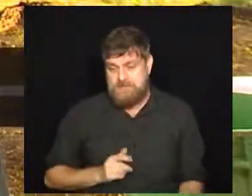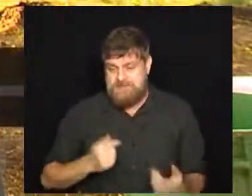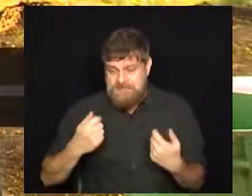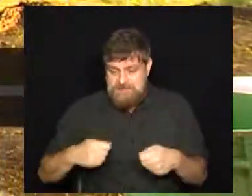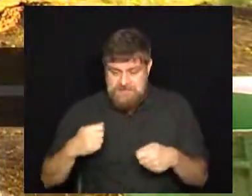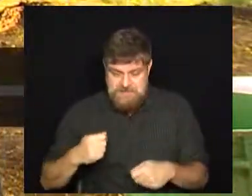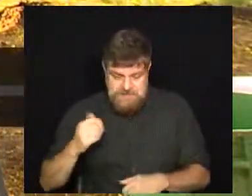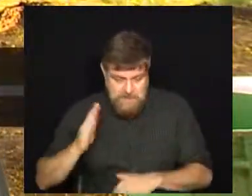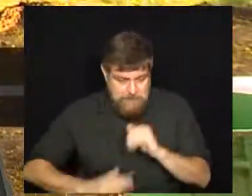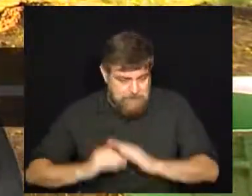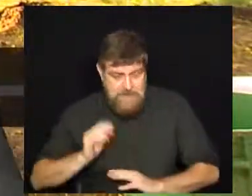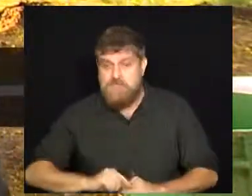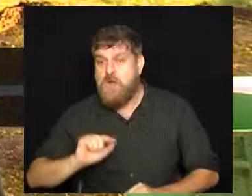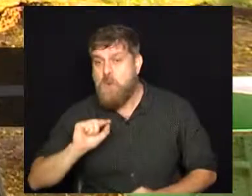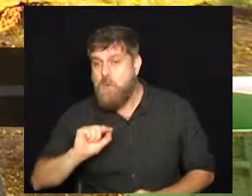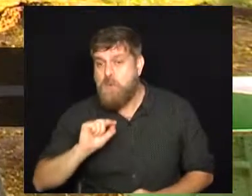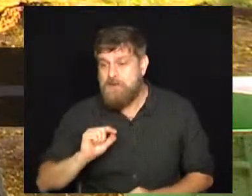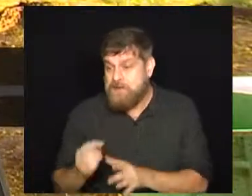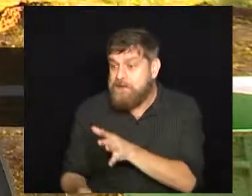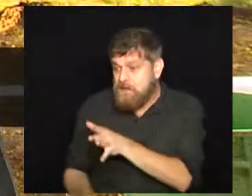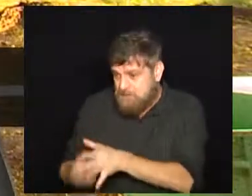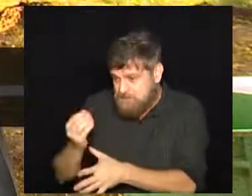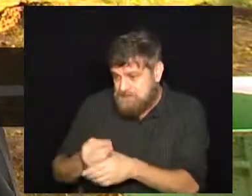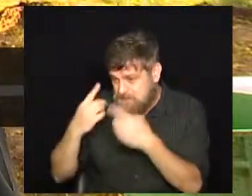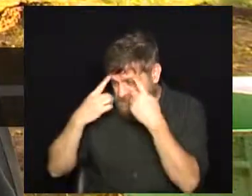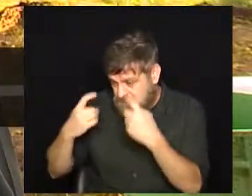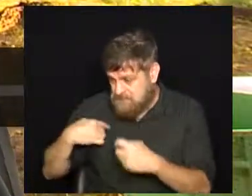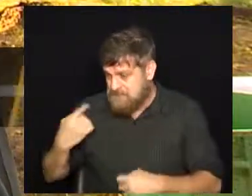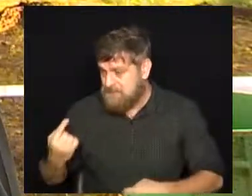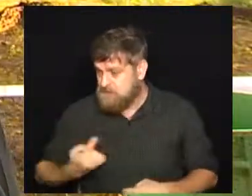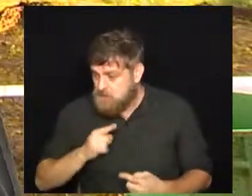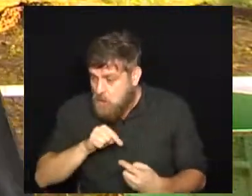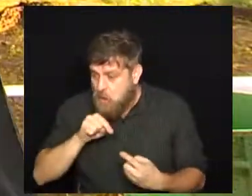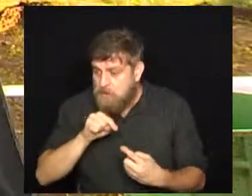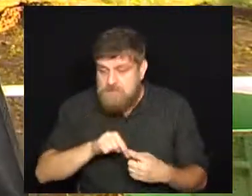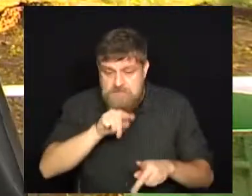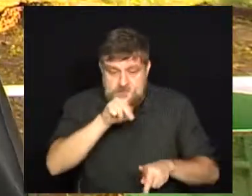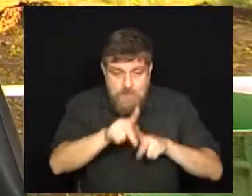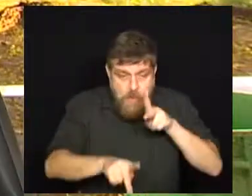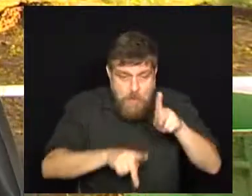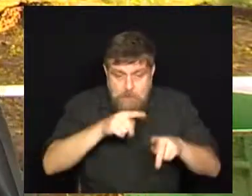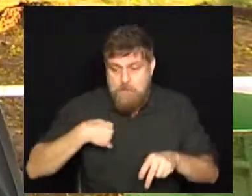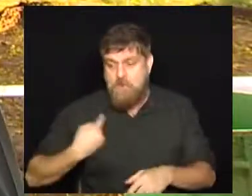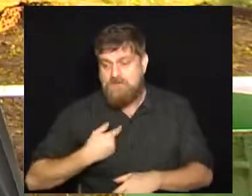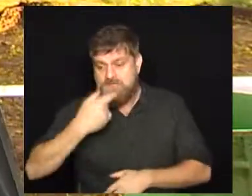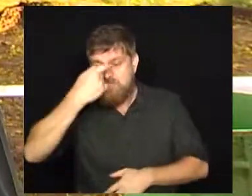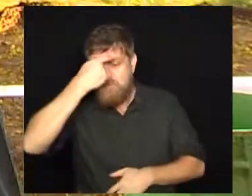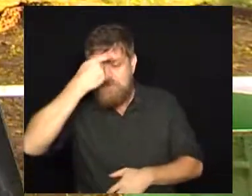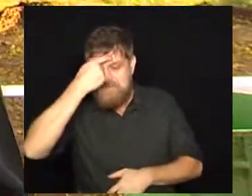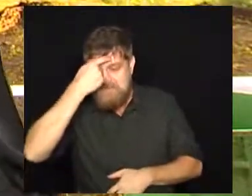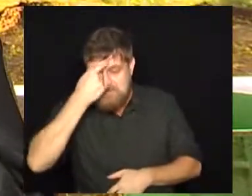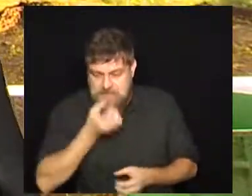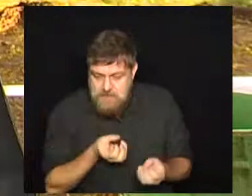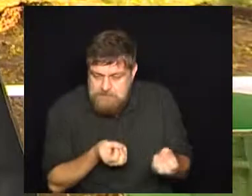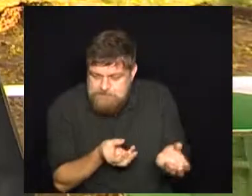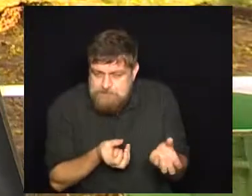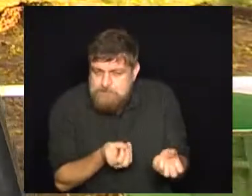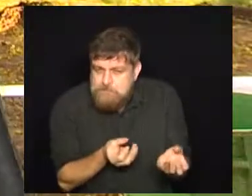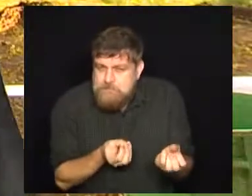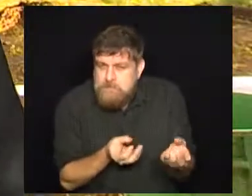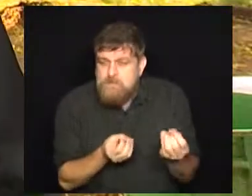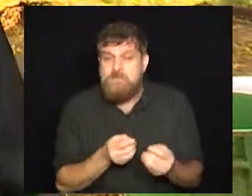desse fato para que a gente possa conscientizar outras pessoas, a sociedade, para